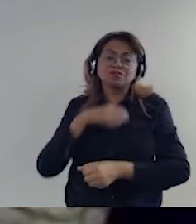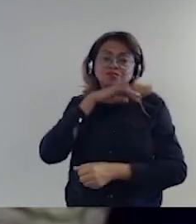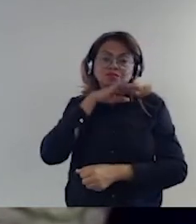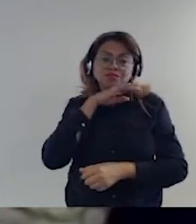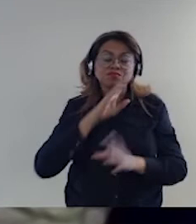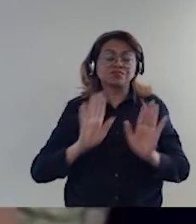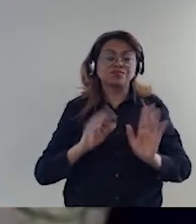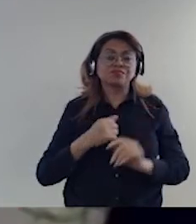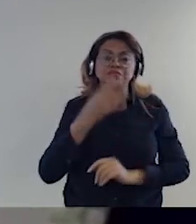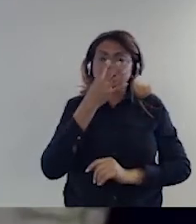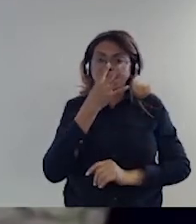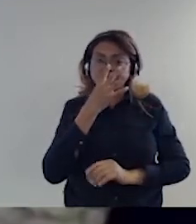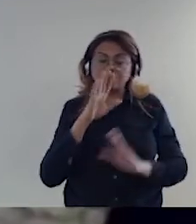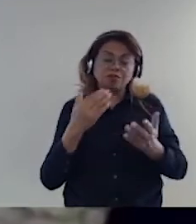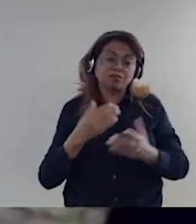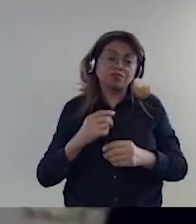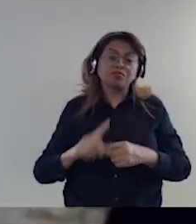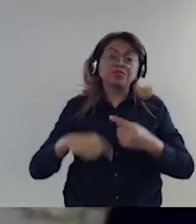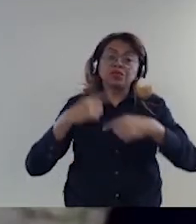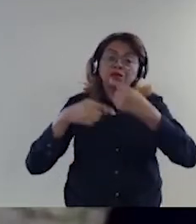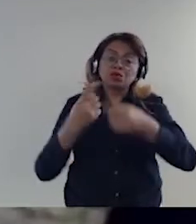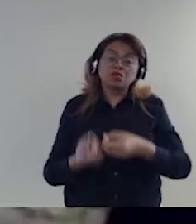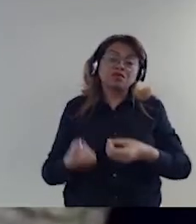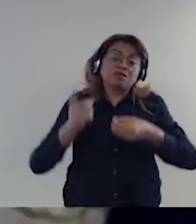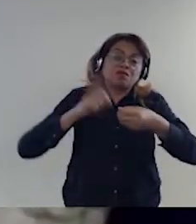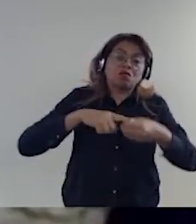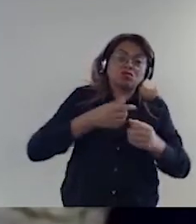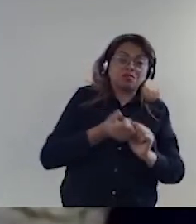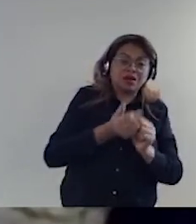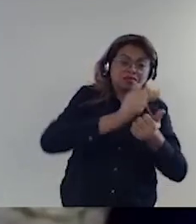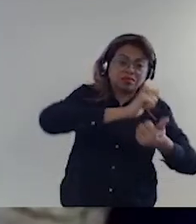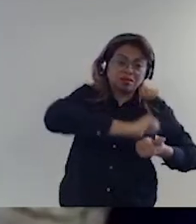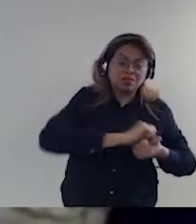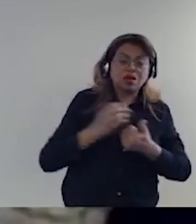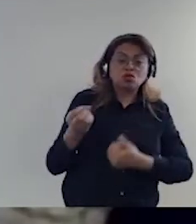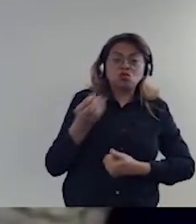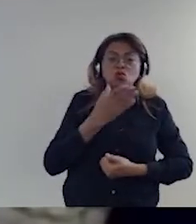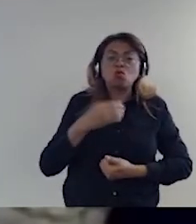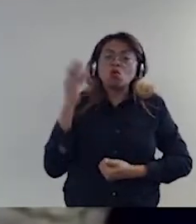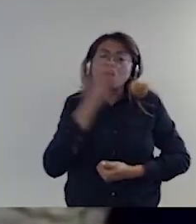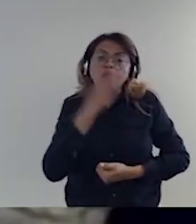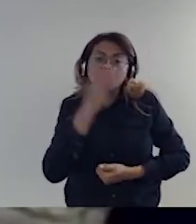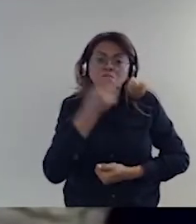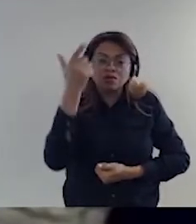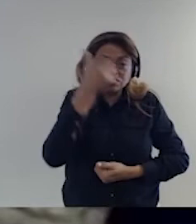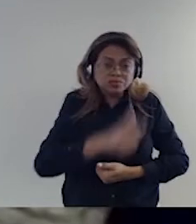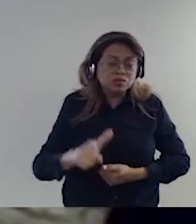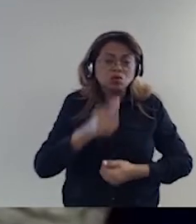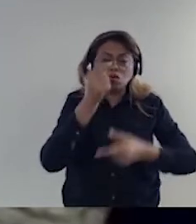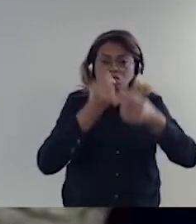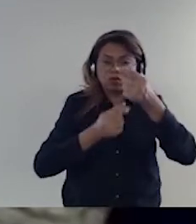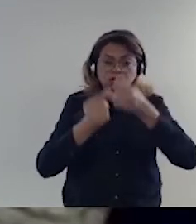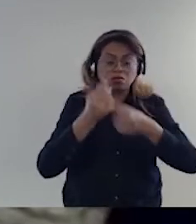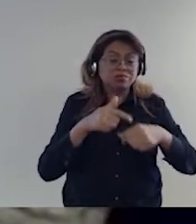Ora bem, não se recupera rapidamente um tecido empresarial, não se recupera rapidamente uma economia quando não há base